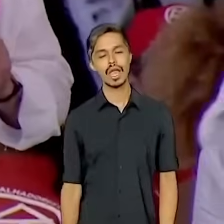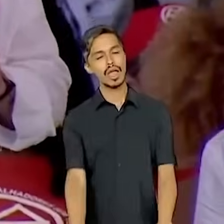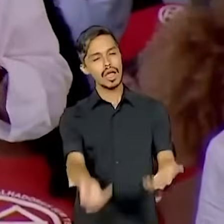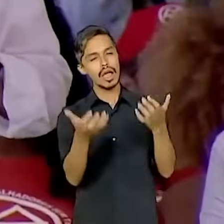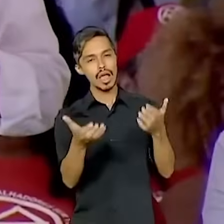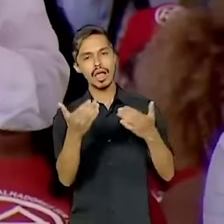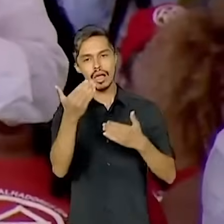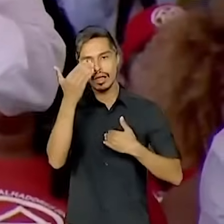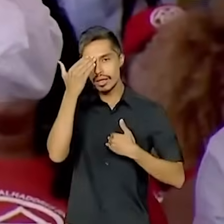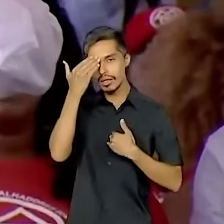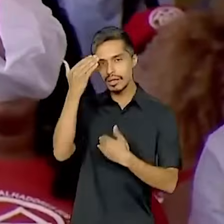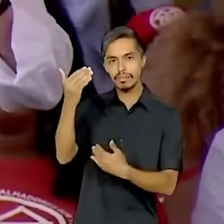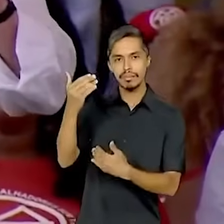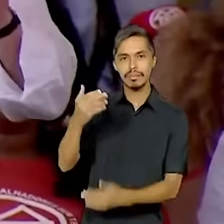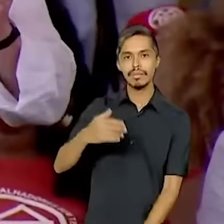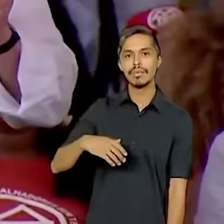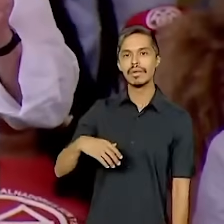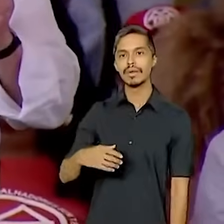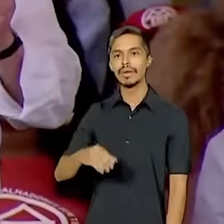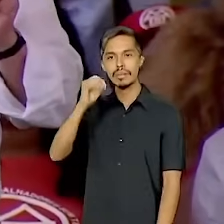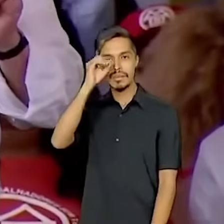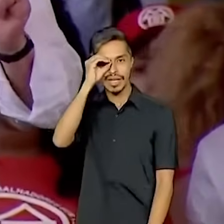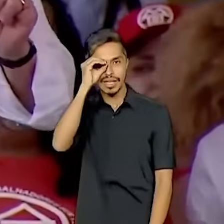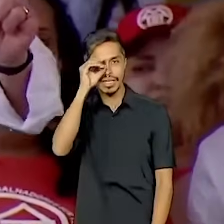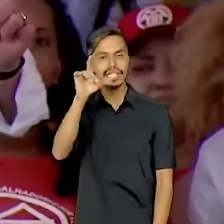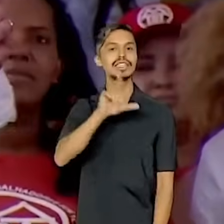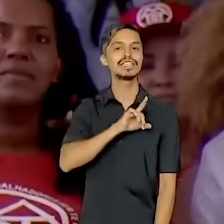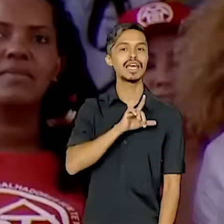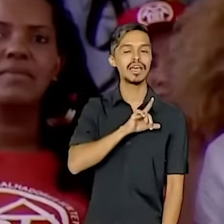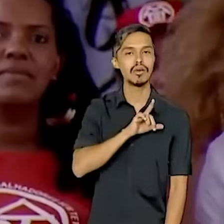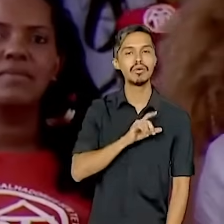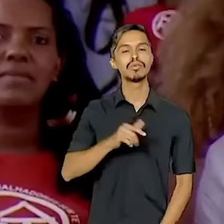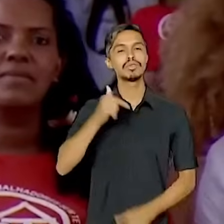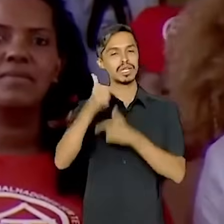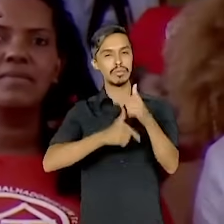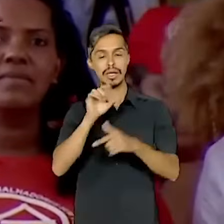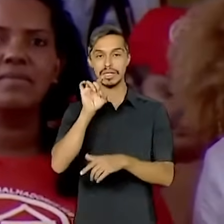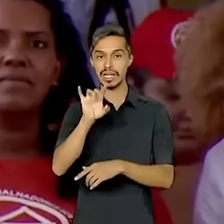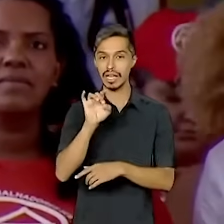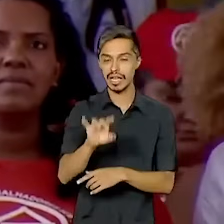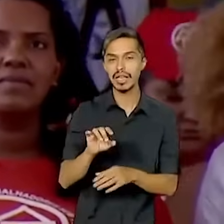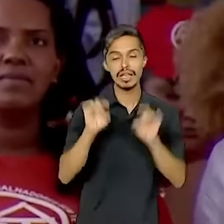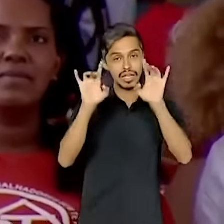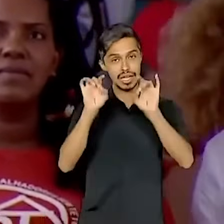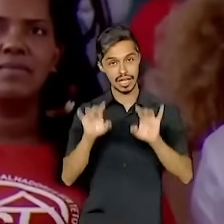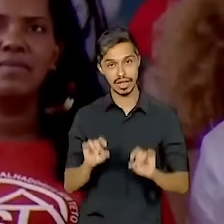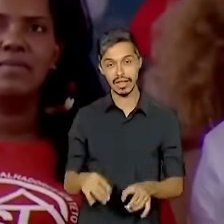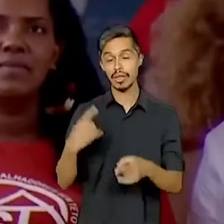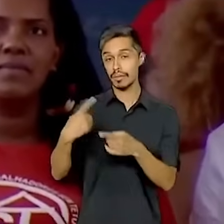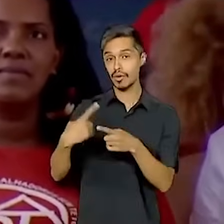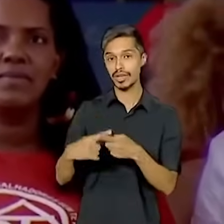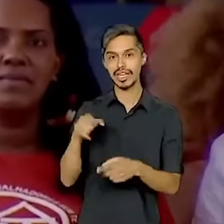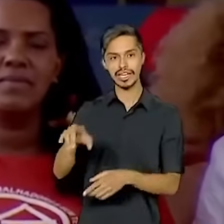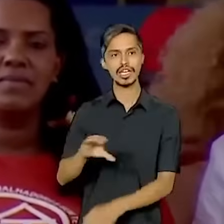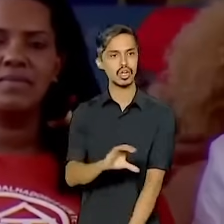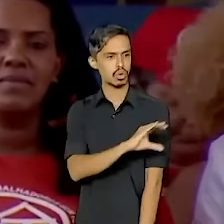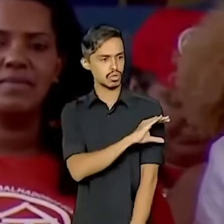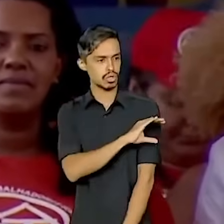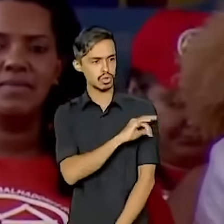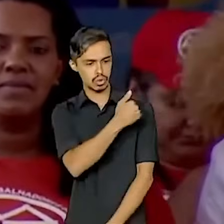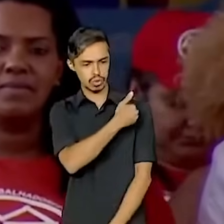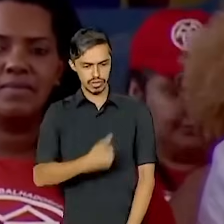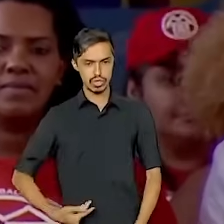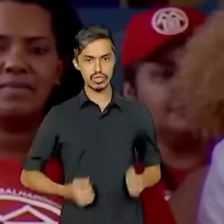ao Padilha, tem uma função especial, que o Padilha é o coordenador do governo junto ao